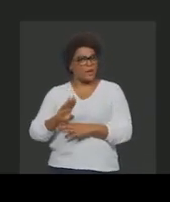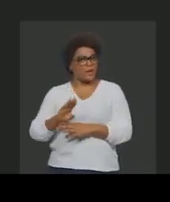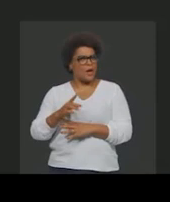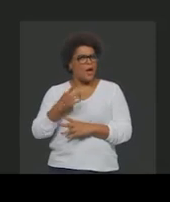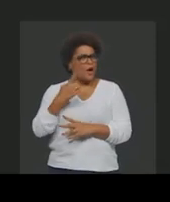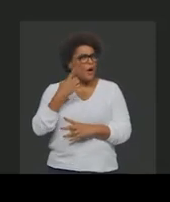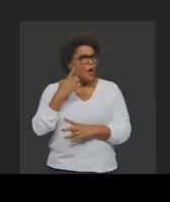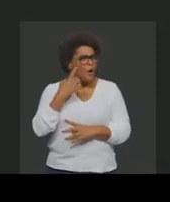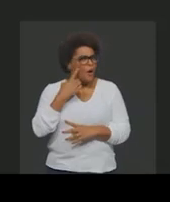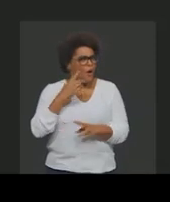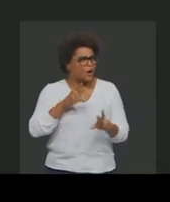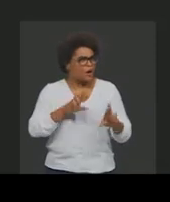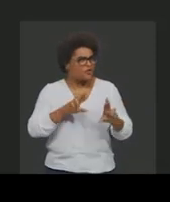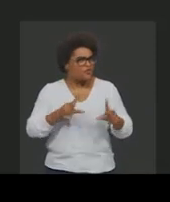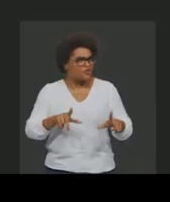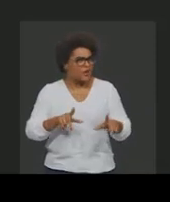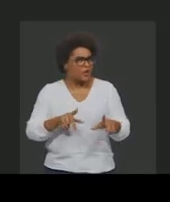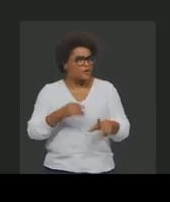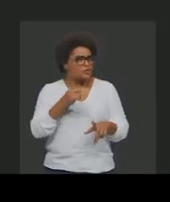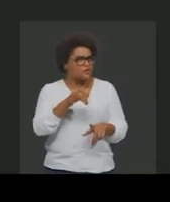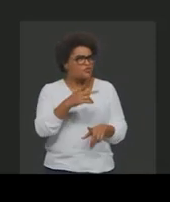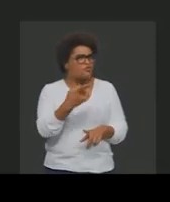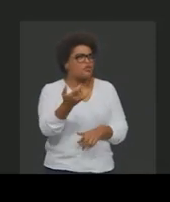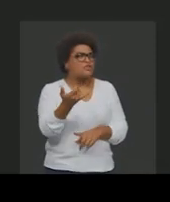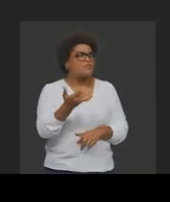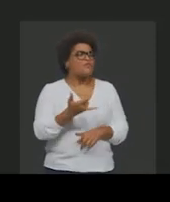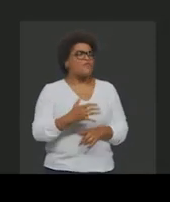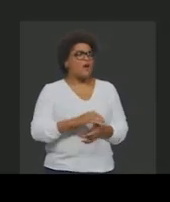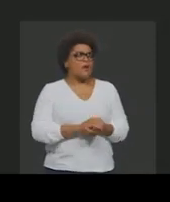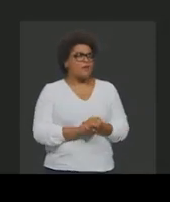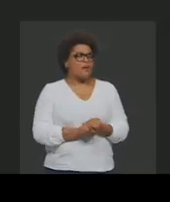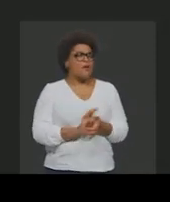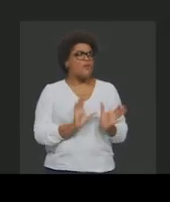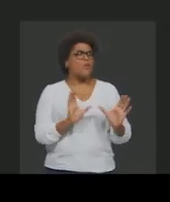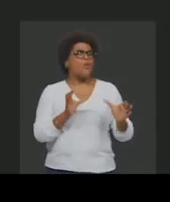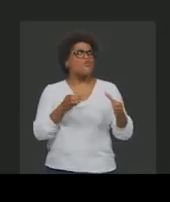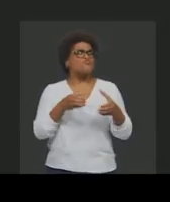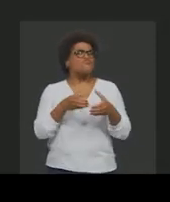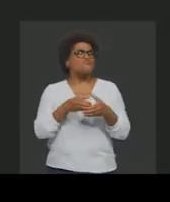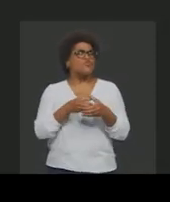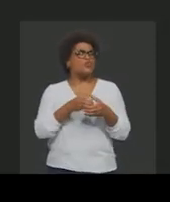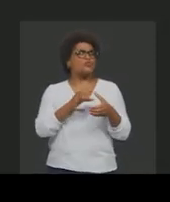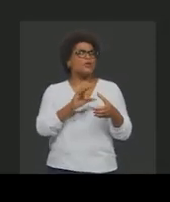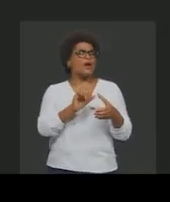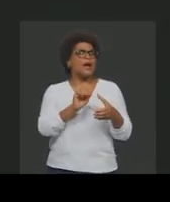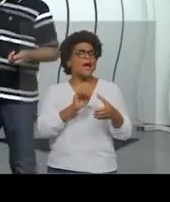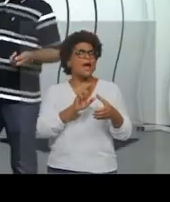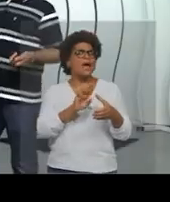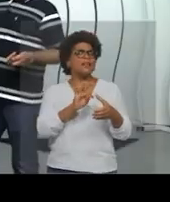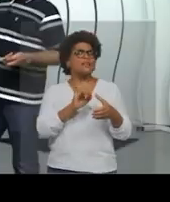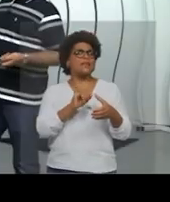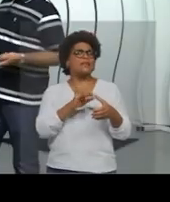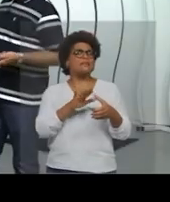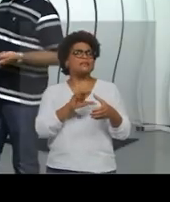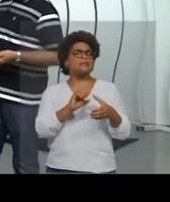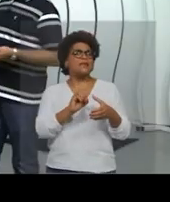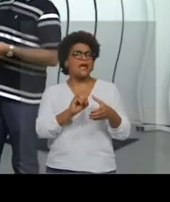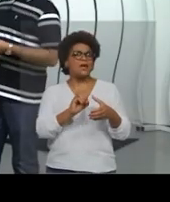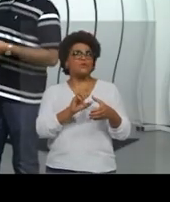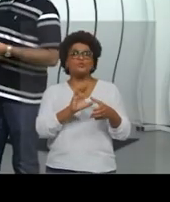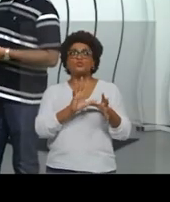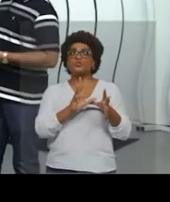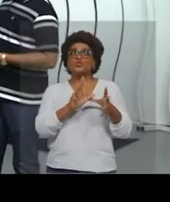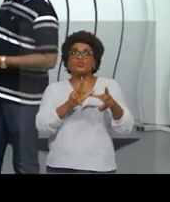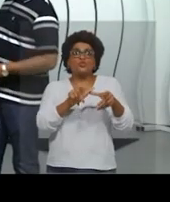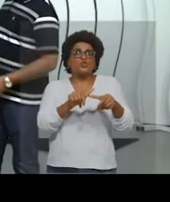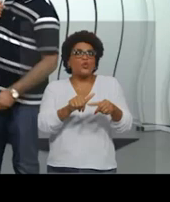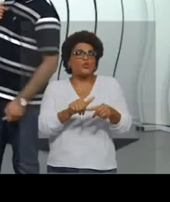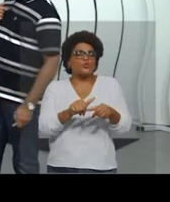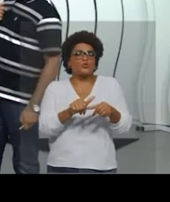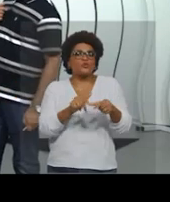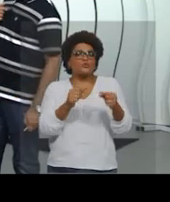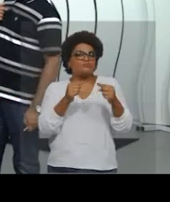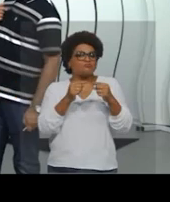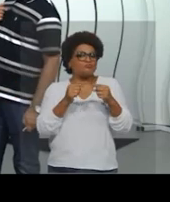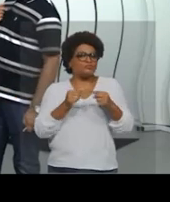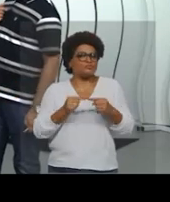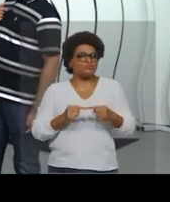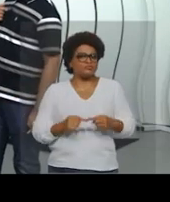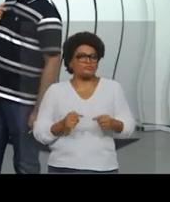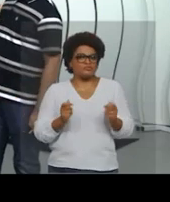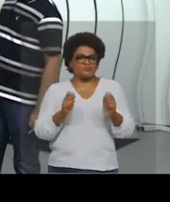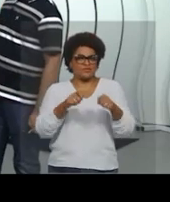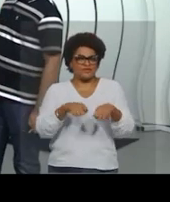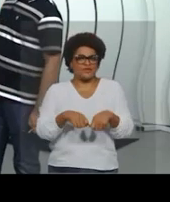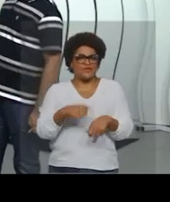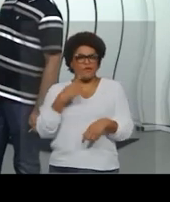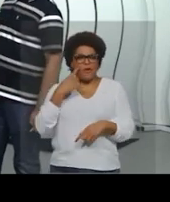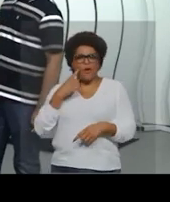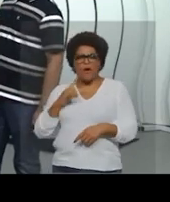produto cartesiano, você está pegando todos os possíveis. Relação binária não são todos, são alguns. Vamos mostrar na figura para ficar mais